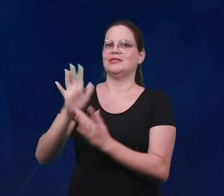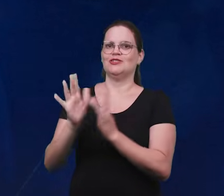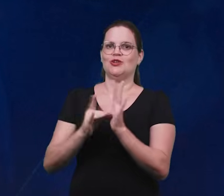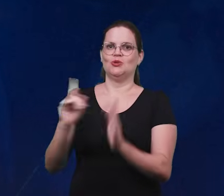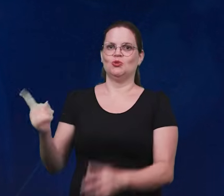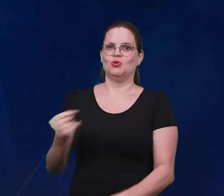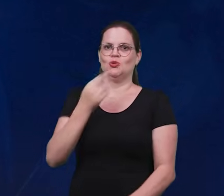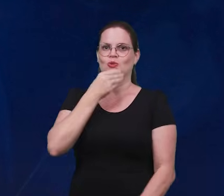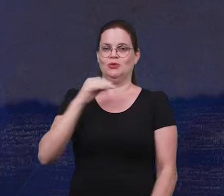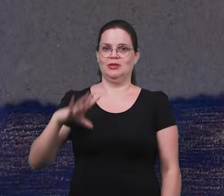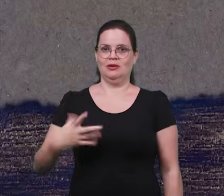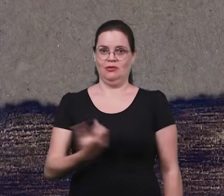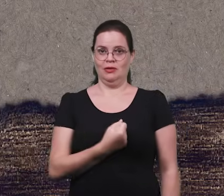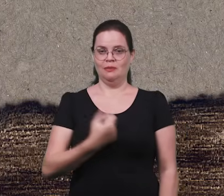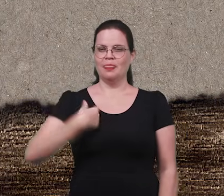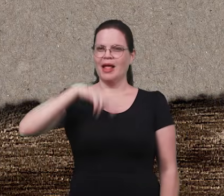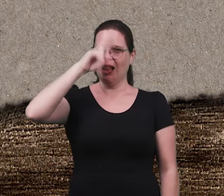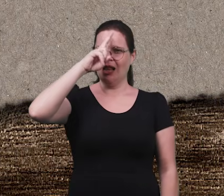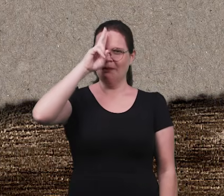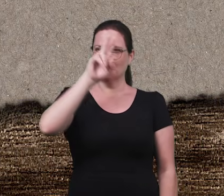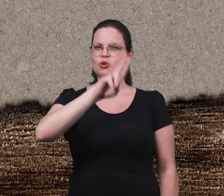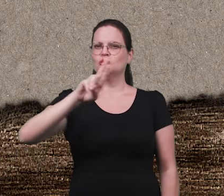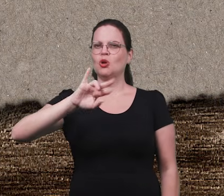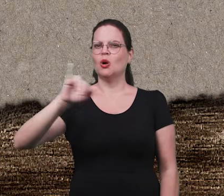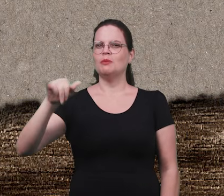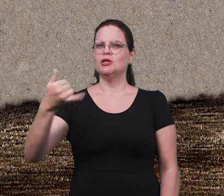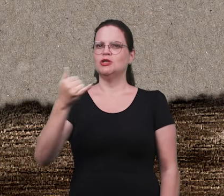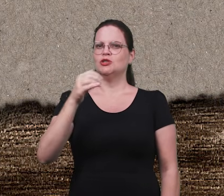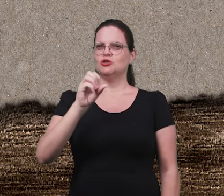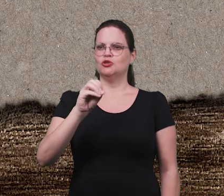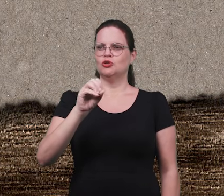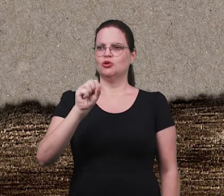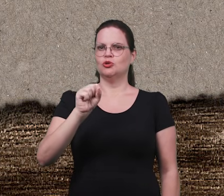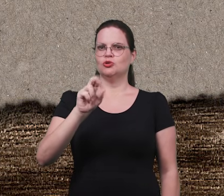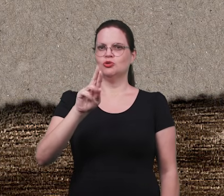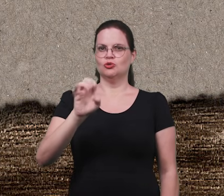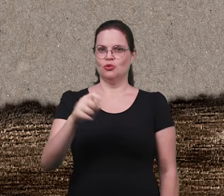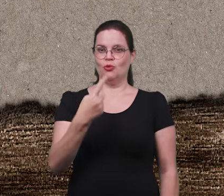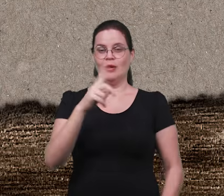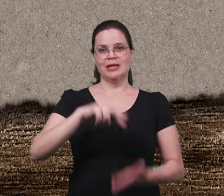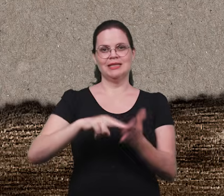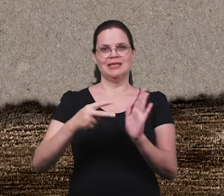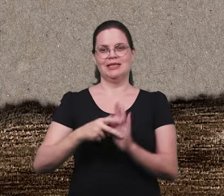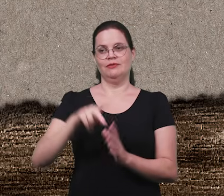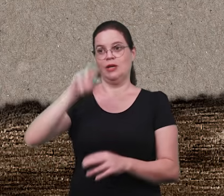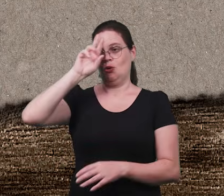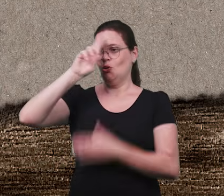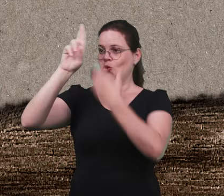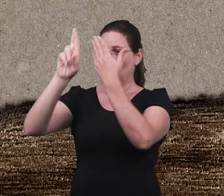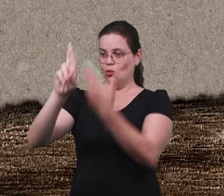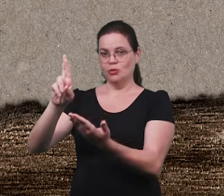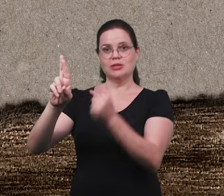que o nome Josué significa o Senhor salva e o nome Jesus significa